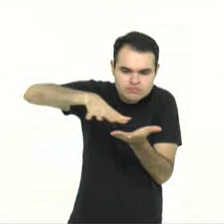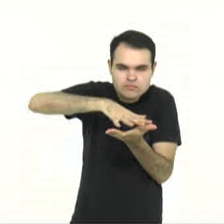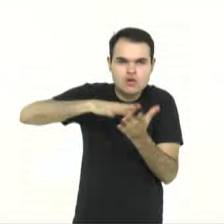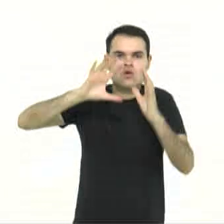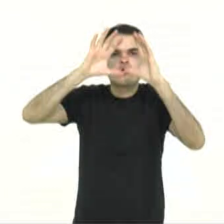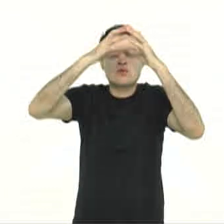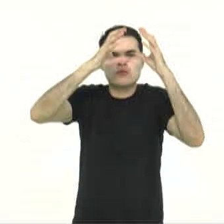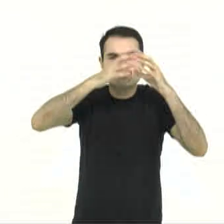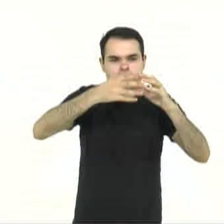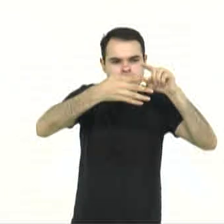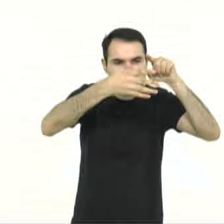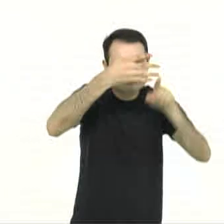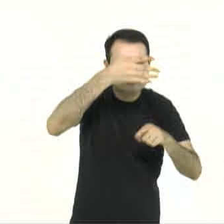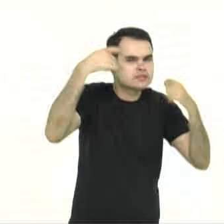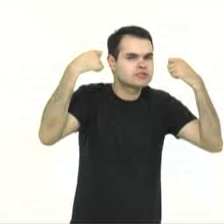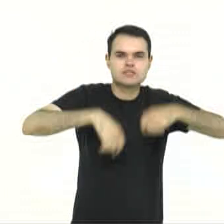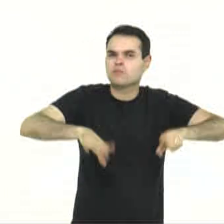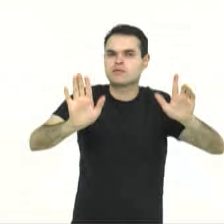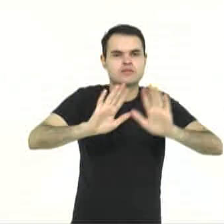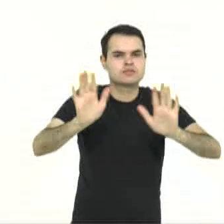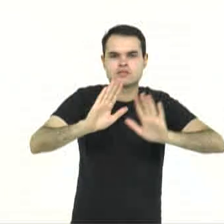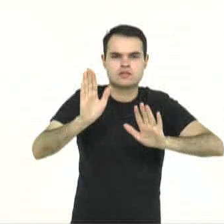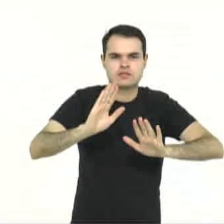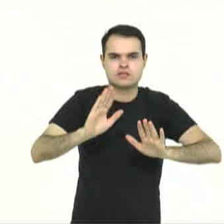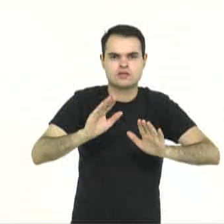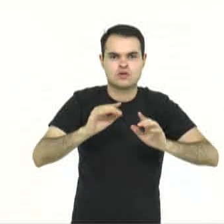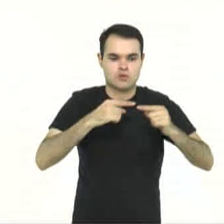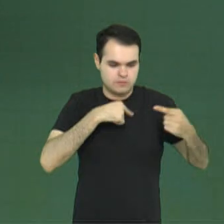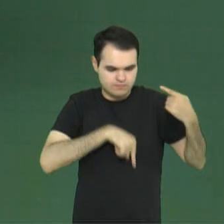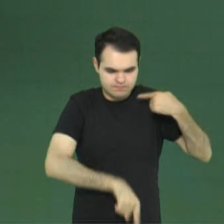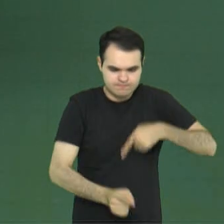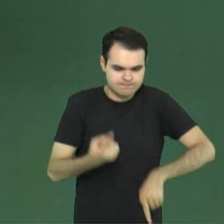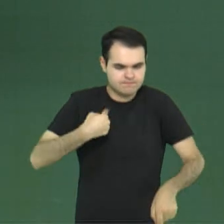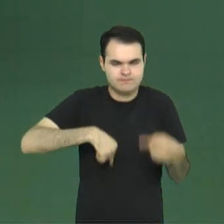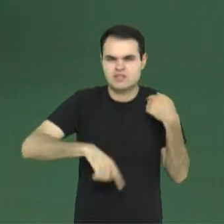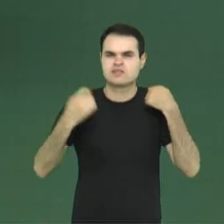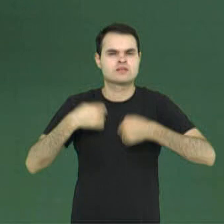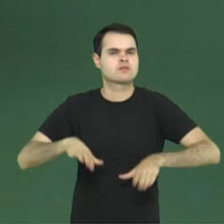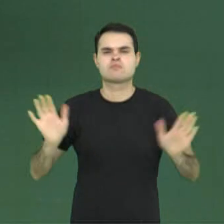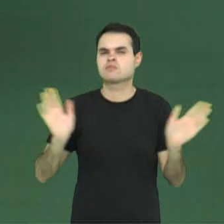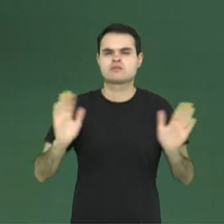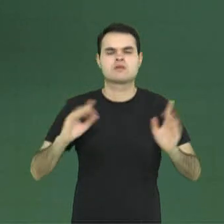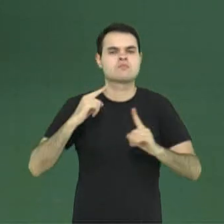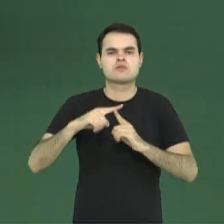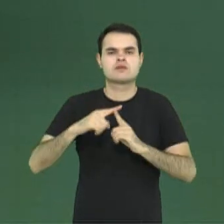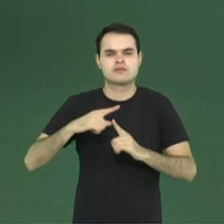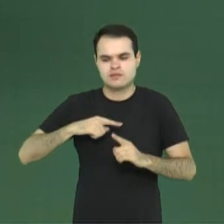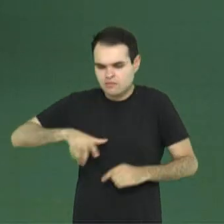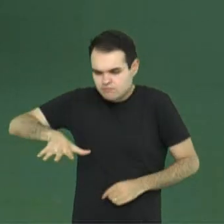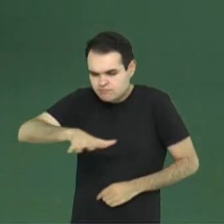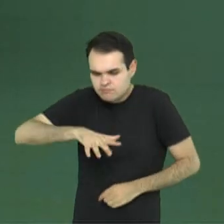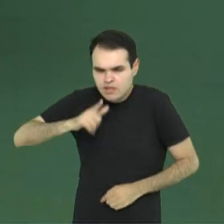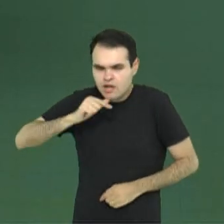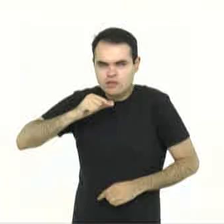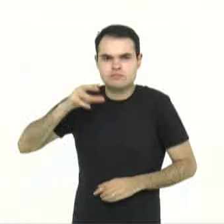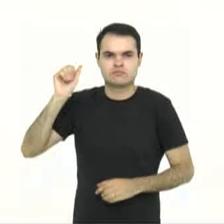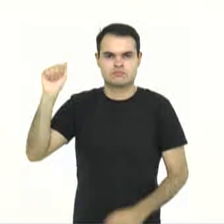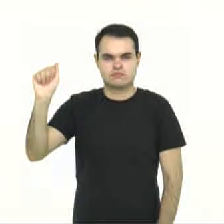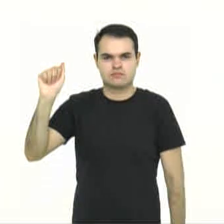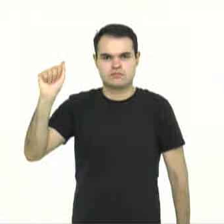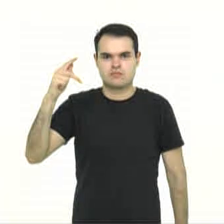não necessita de sistema circulatório? Ou seja, que ele não apresenta sistema circulatório justamente por ele estar banhado em meio líquido?